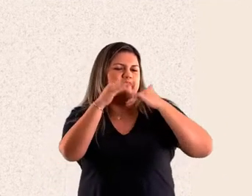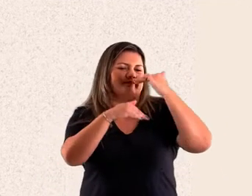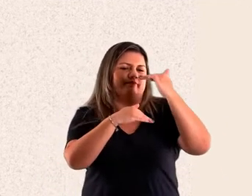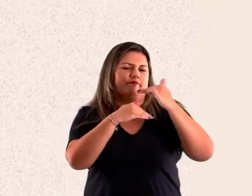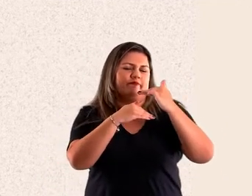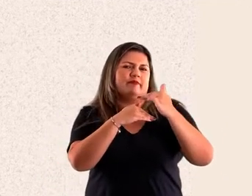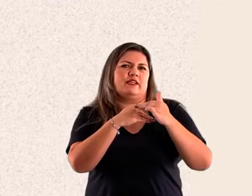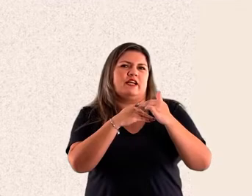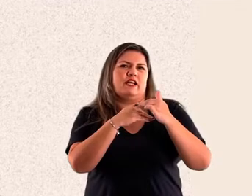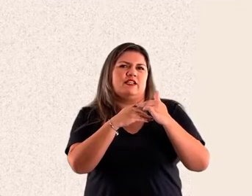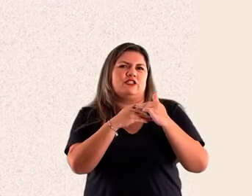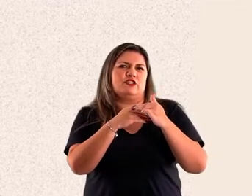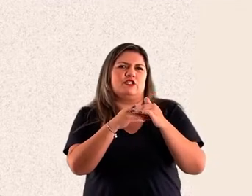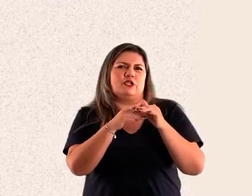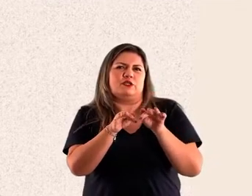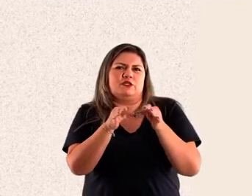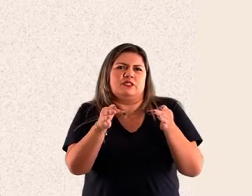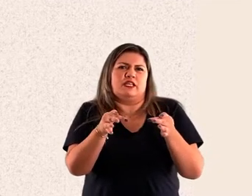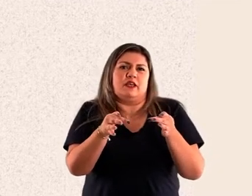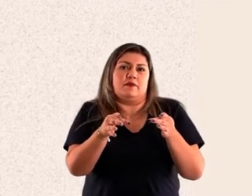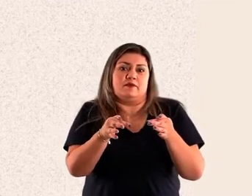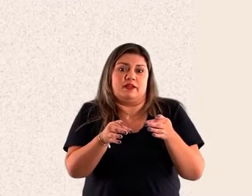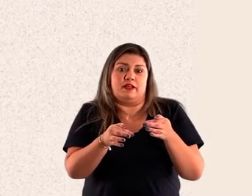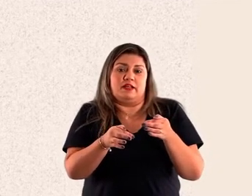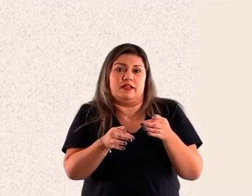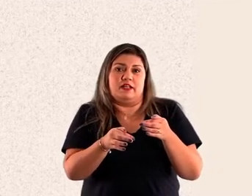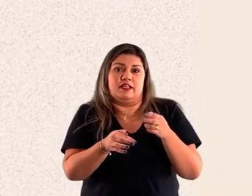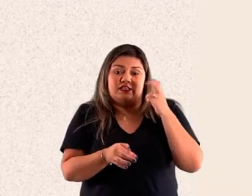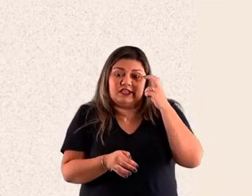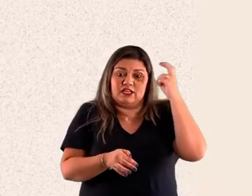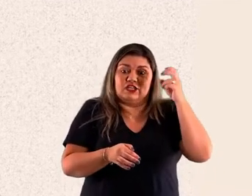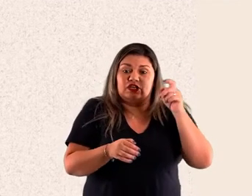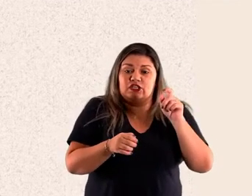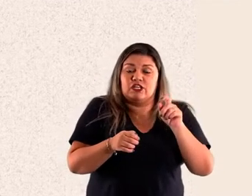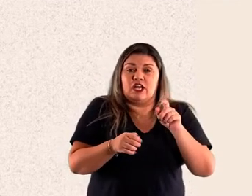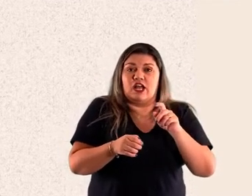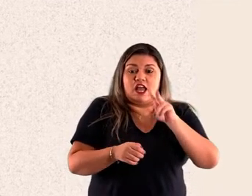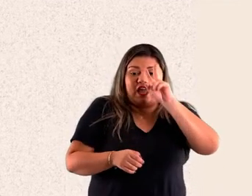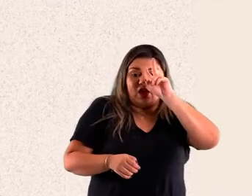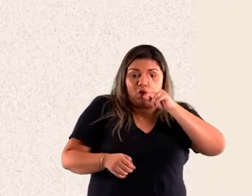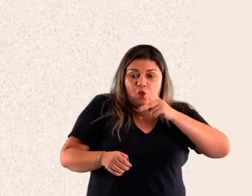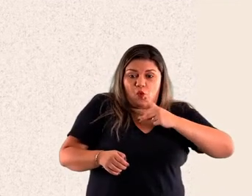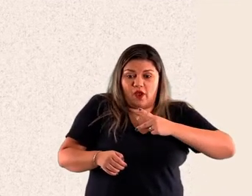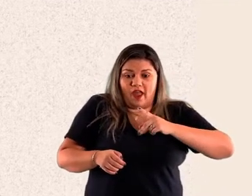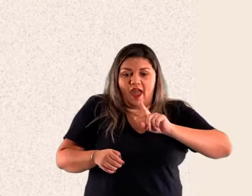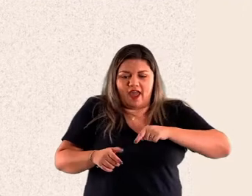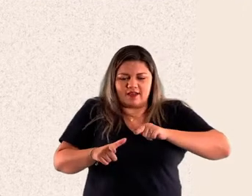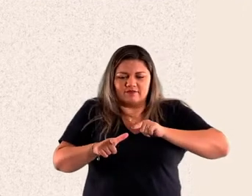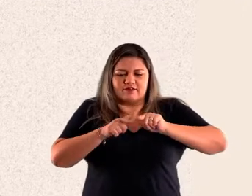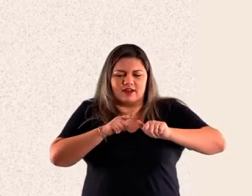mais miserável a maneira inteligente de ser egoísta egoísta é trabalhar para o bem-estar dos outros